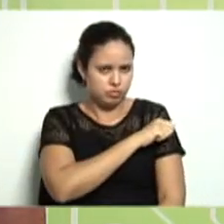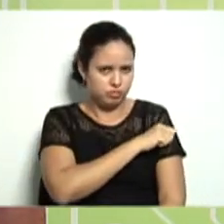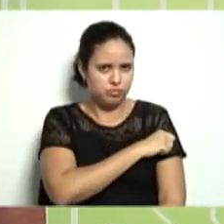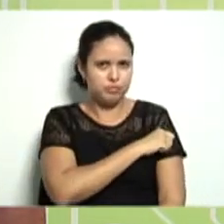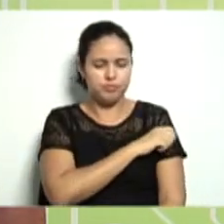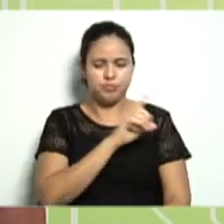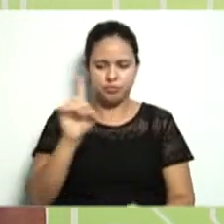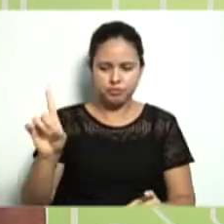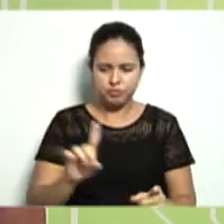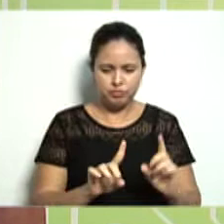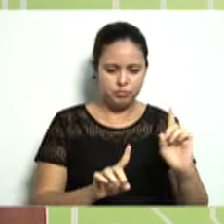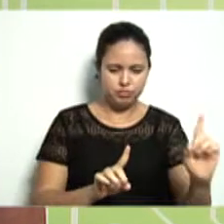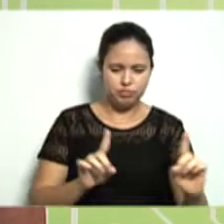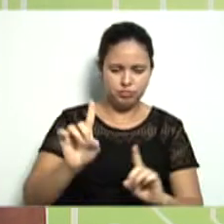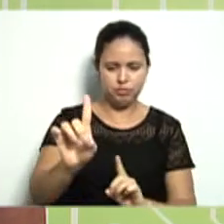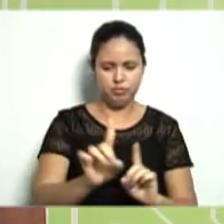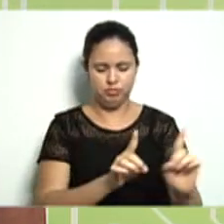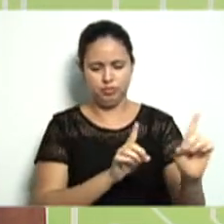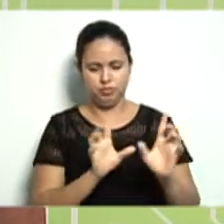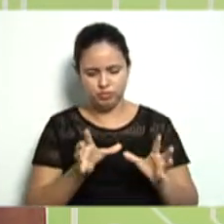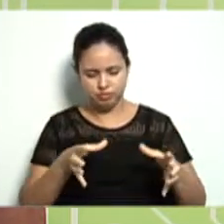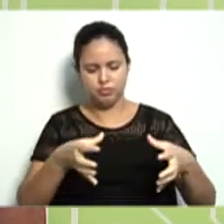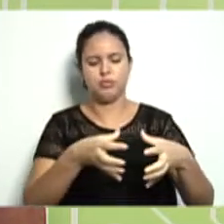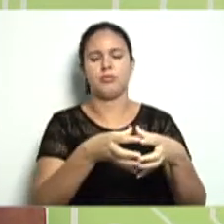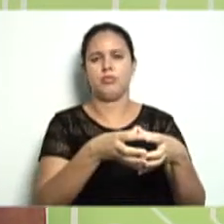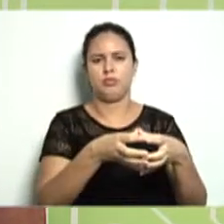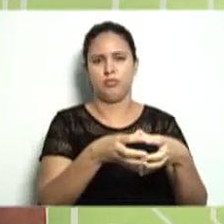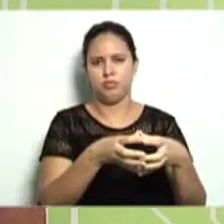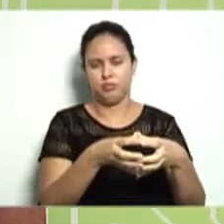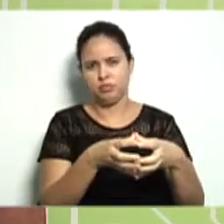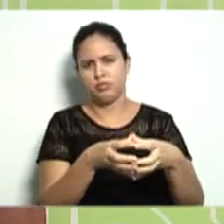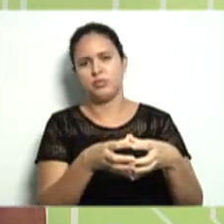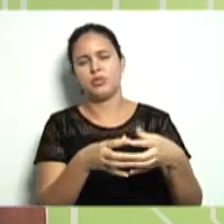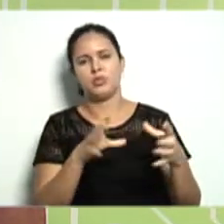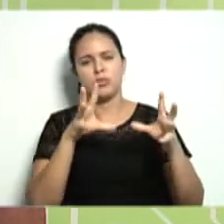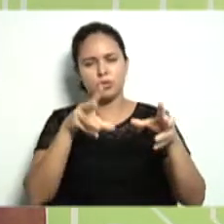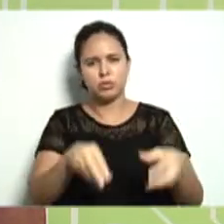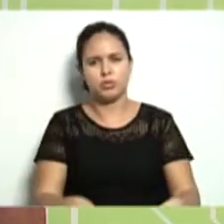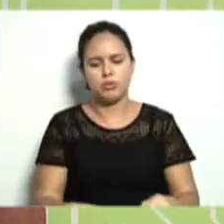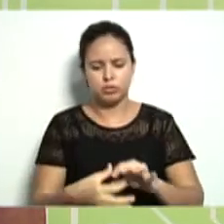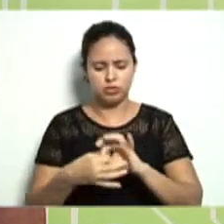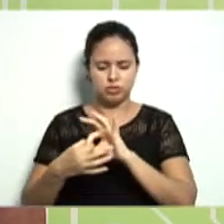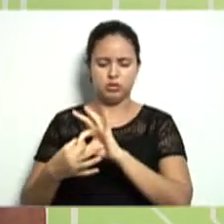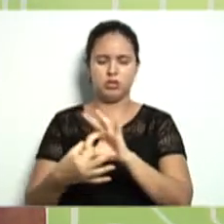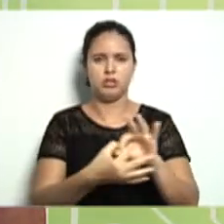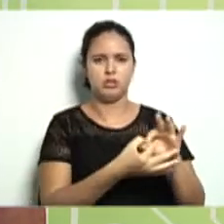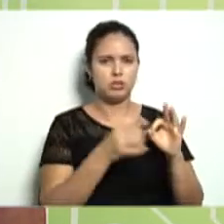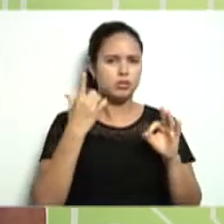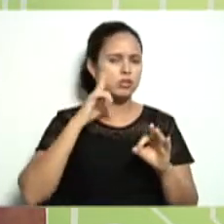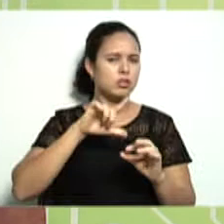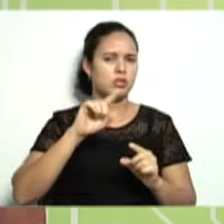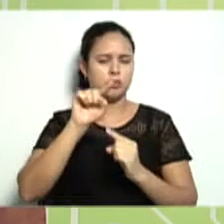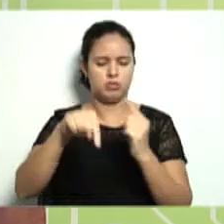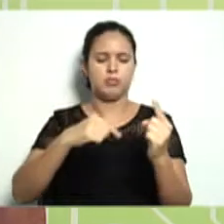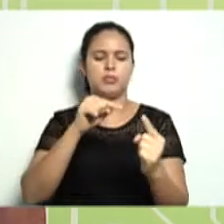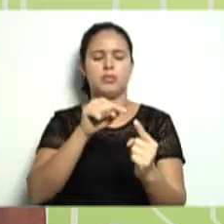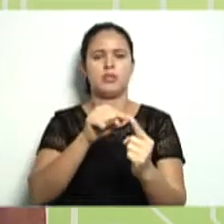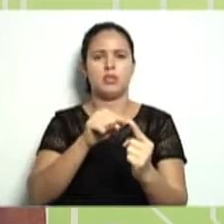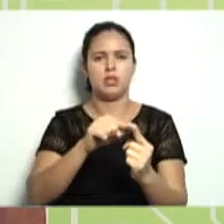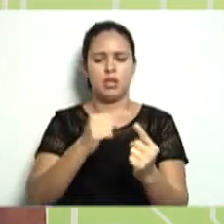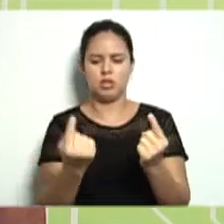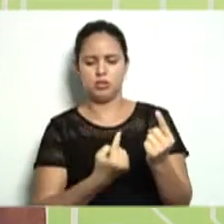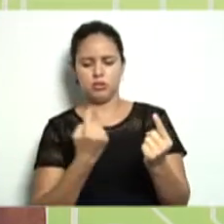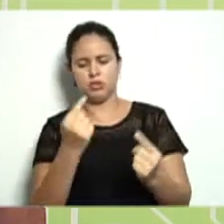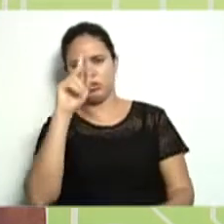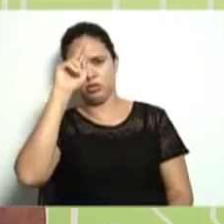nomenclatura trabalho em equipe porque traz essa questão de proximidade, de todos, nós vamos alcançar todos juntos, não é individual,